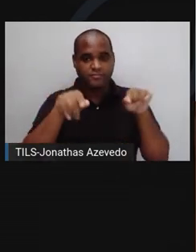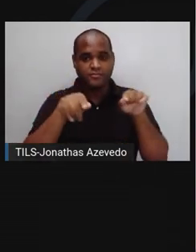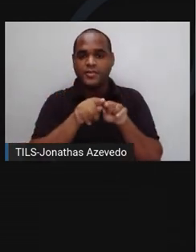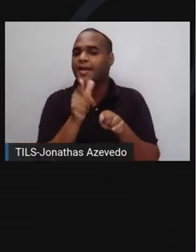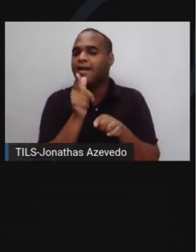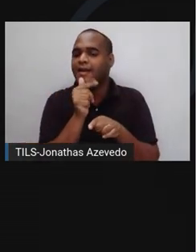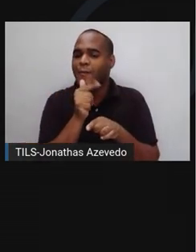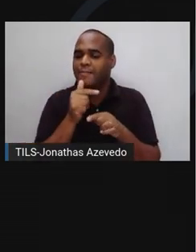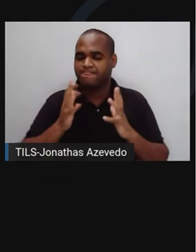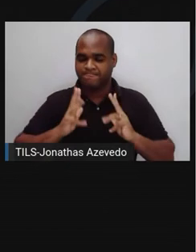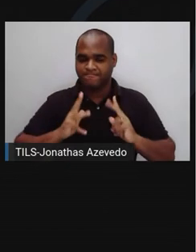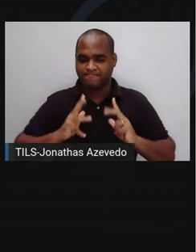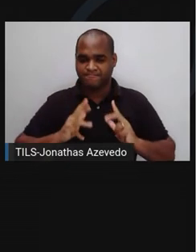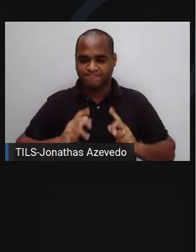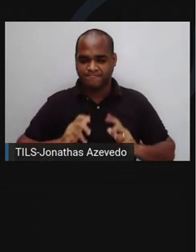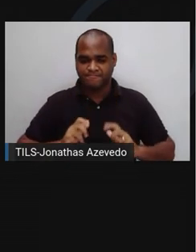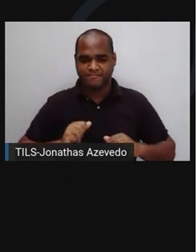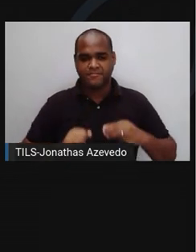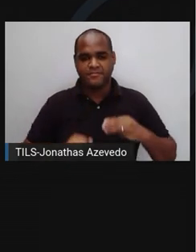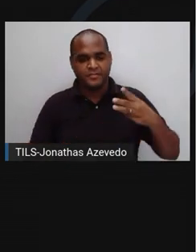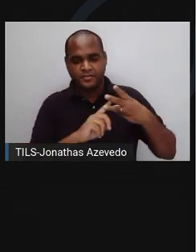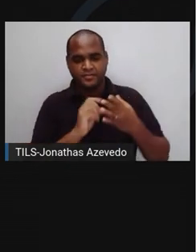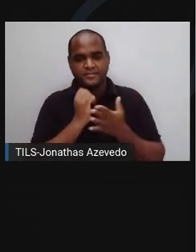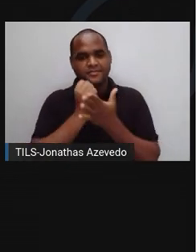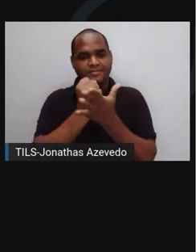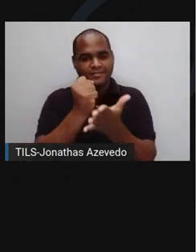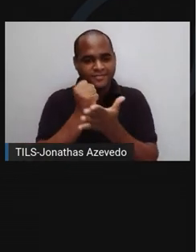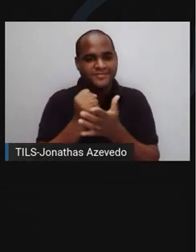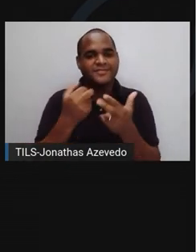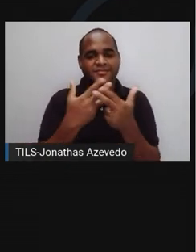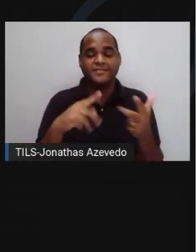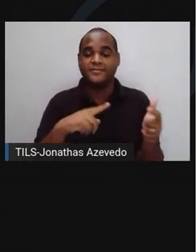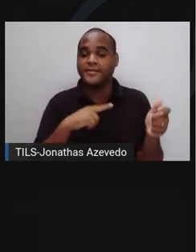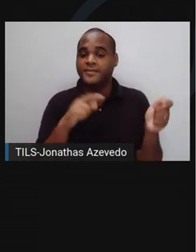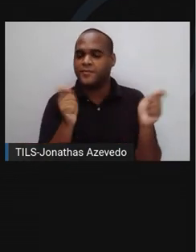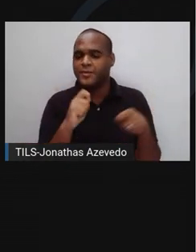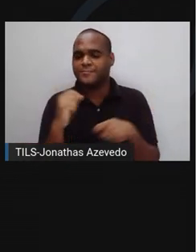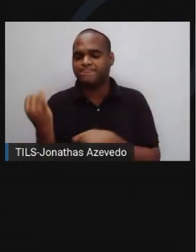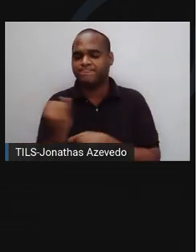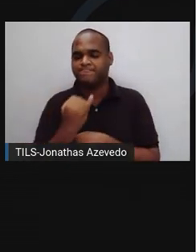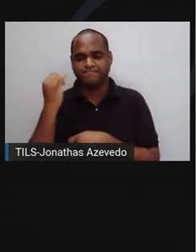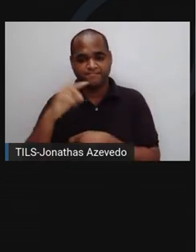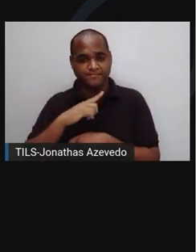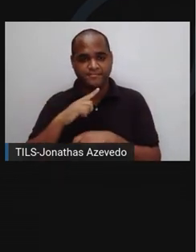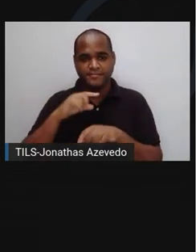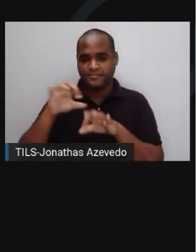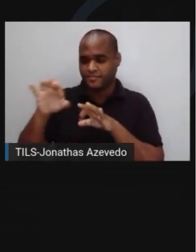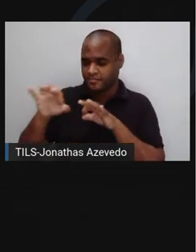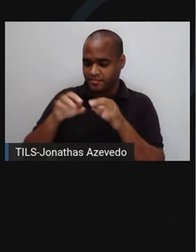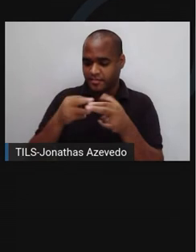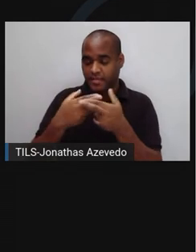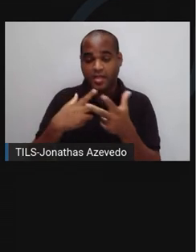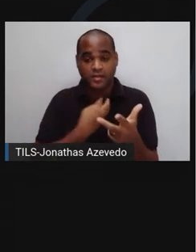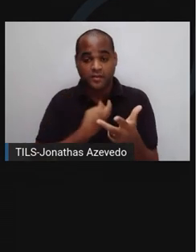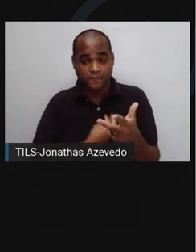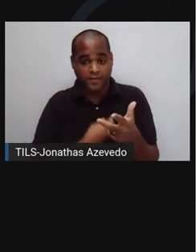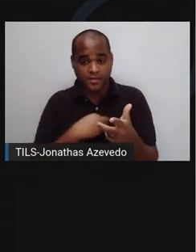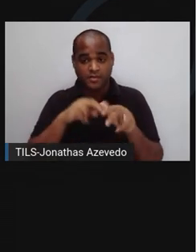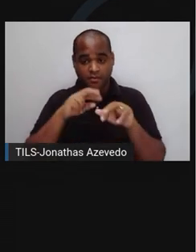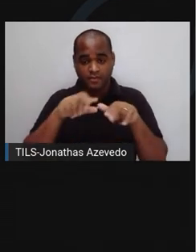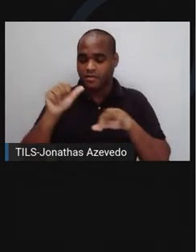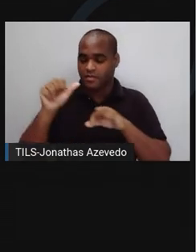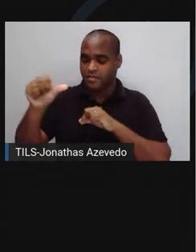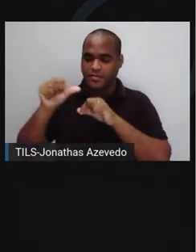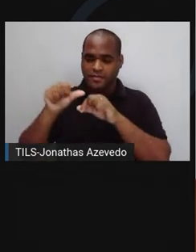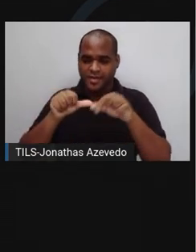água três suporte a capacidade de garantir a manutenção do ciclo de vida de espécies